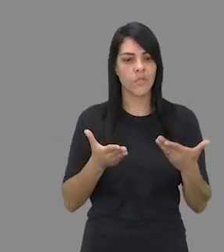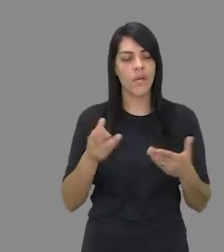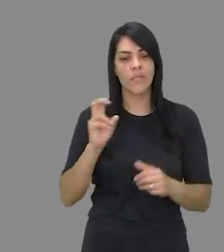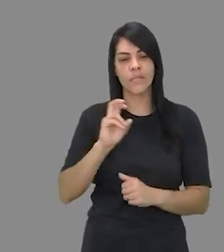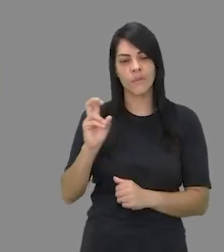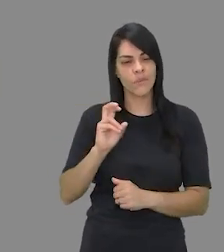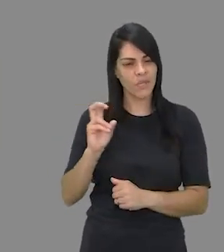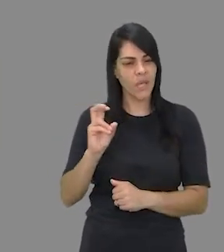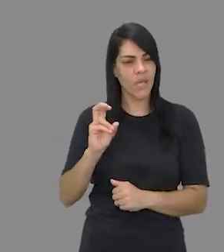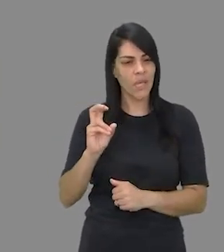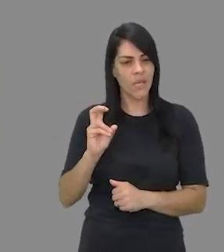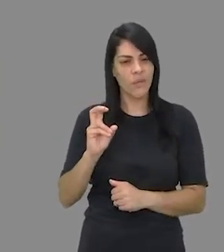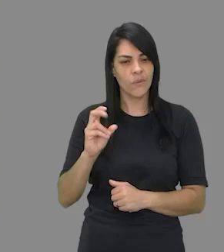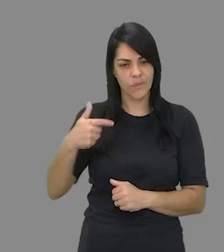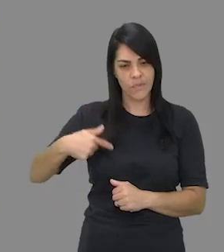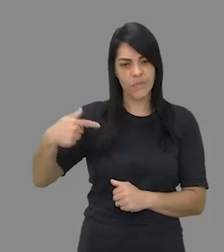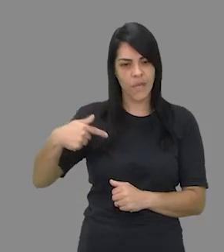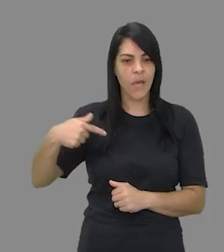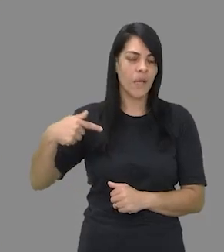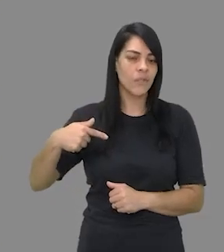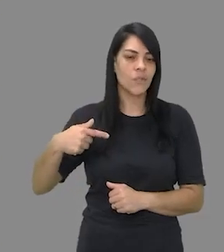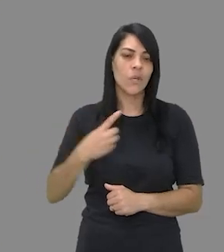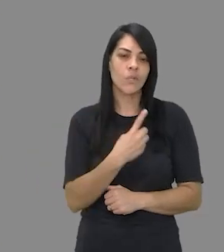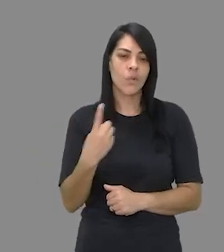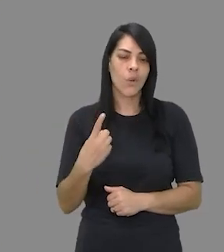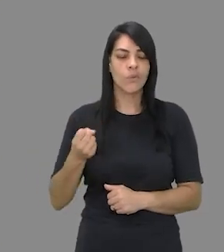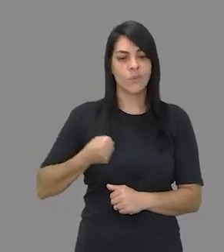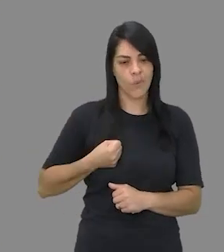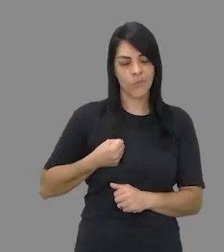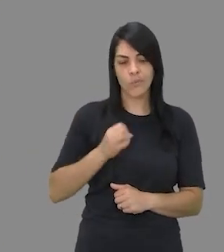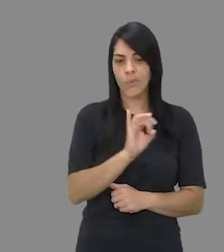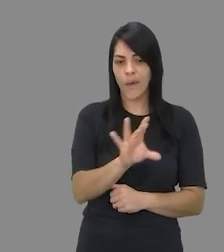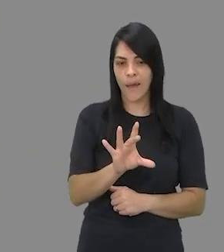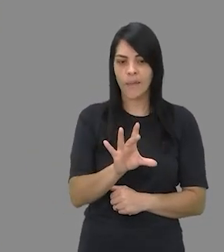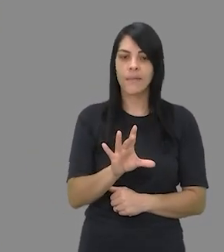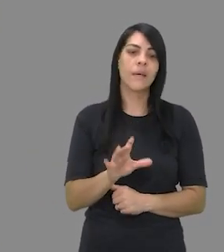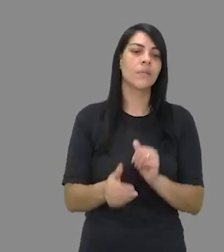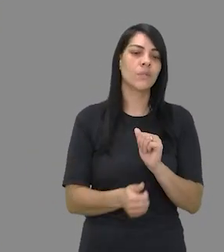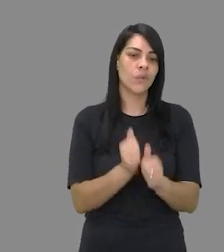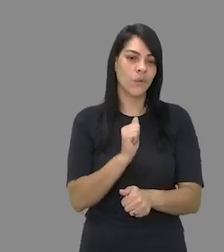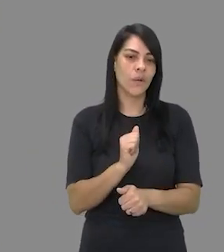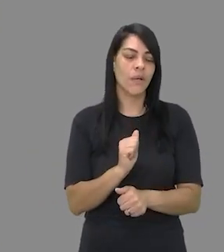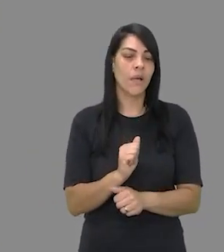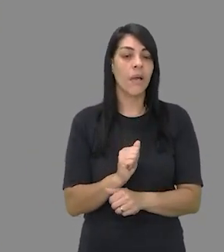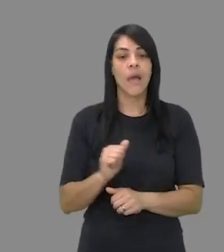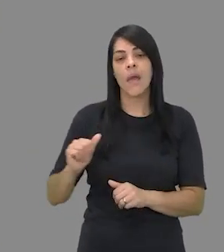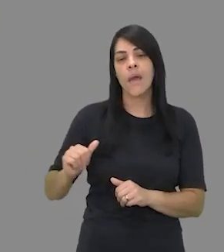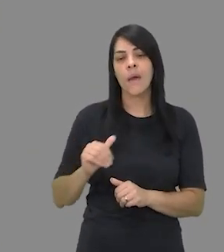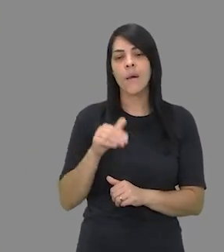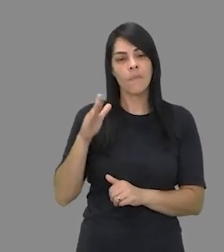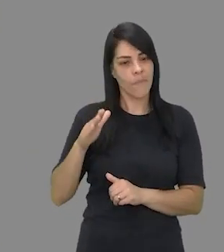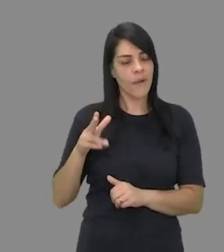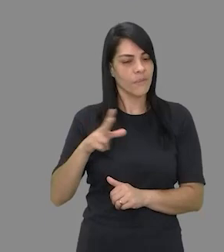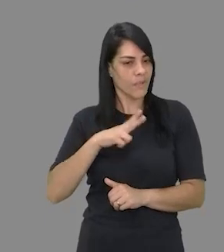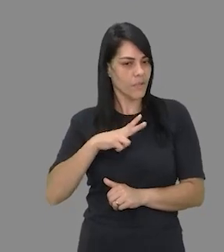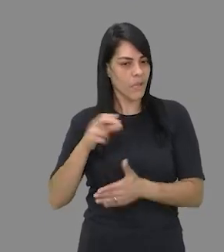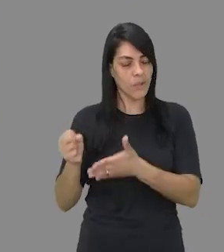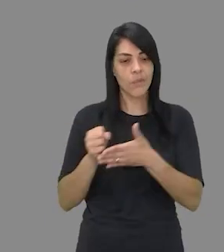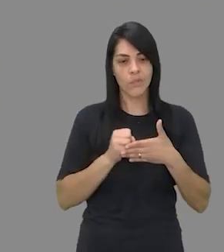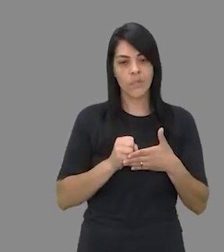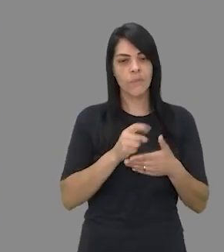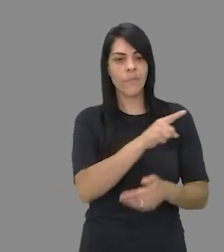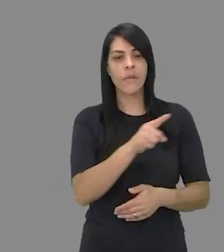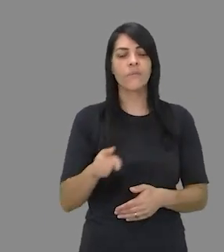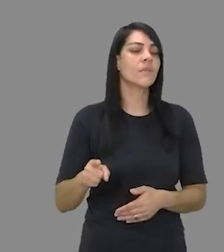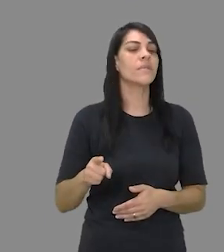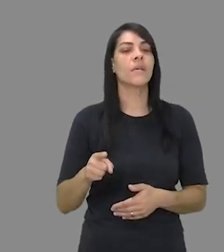5 sets de 11 pontos. E essas foram as maiores particularidades que eu trouxe para